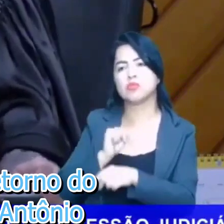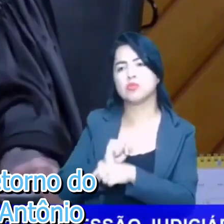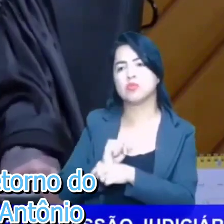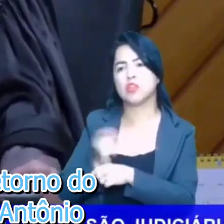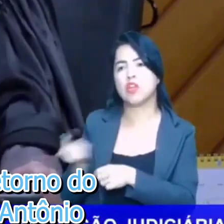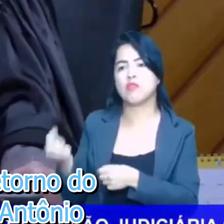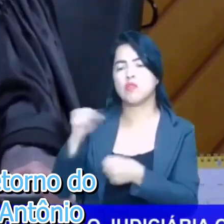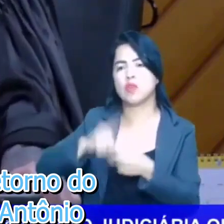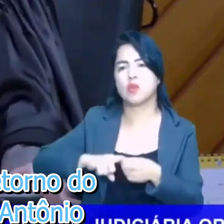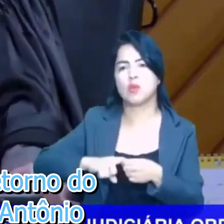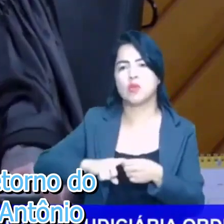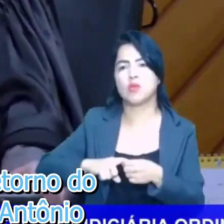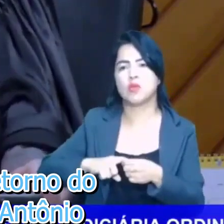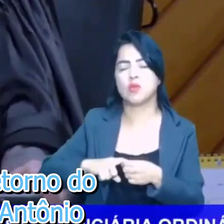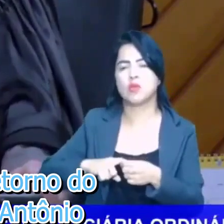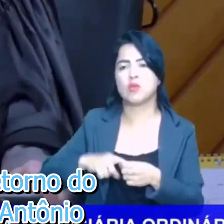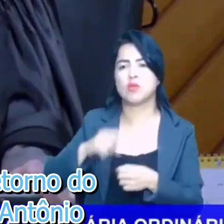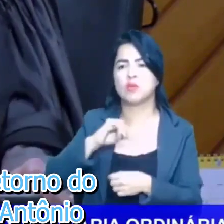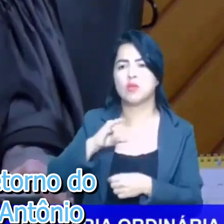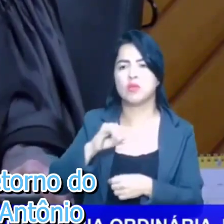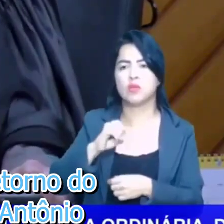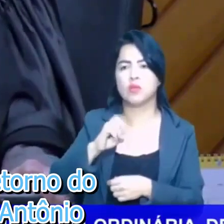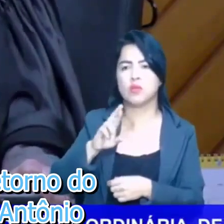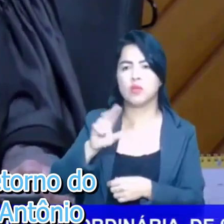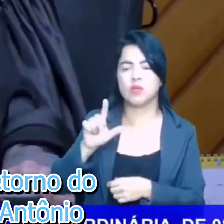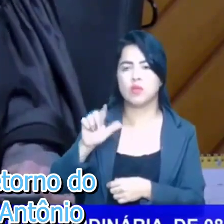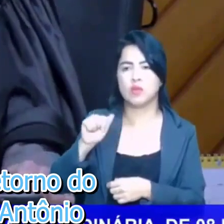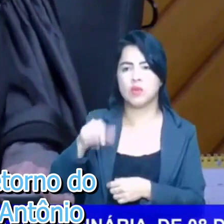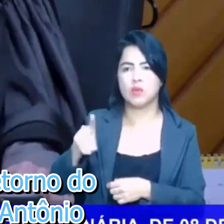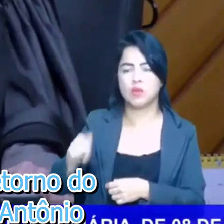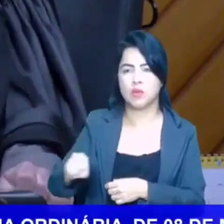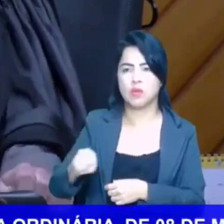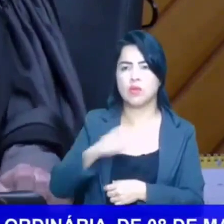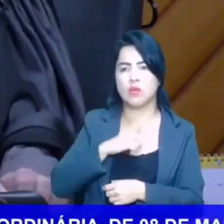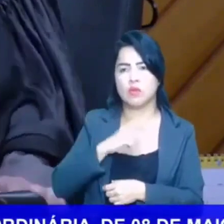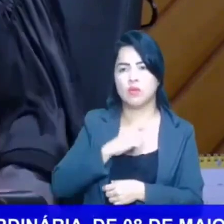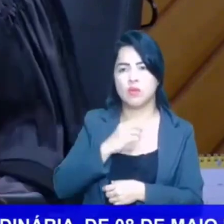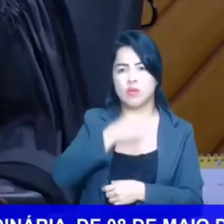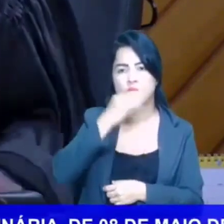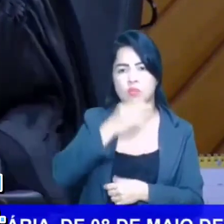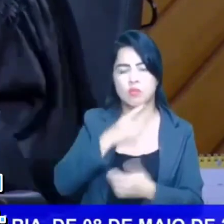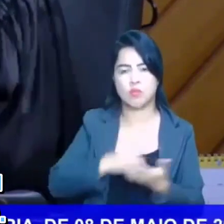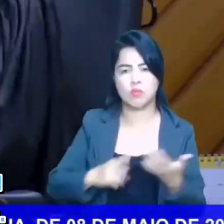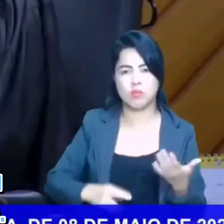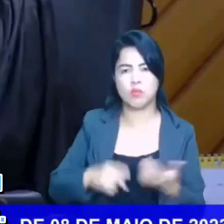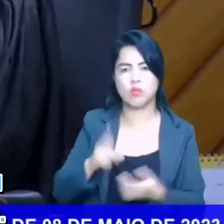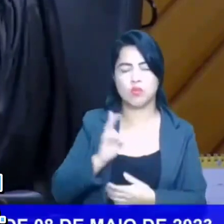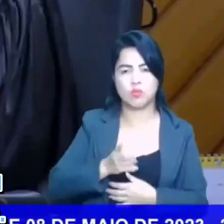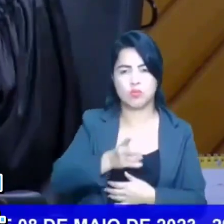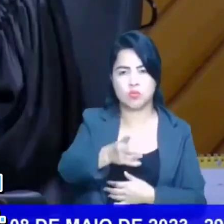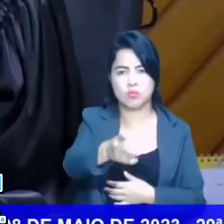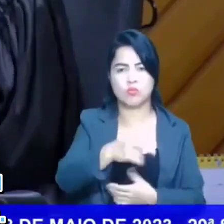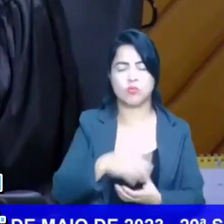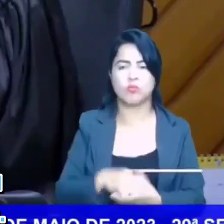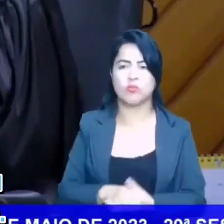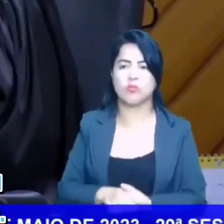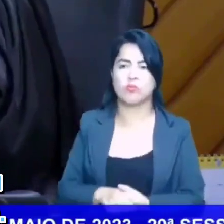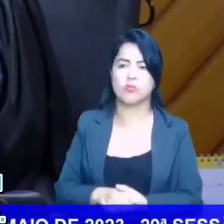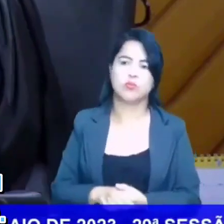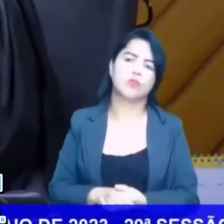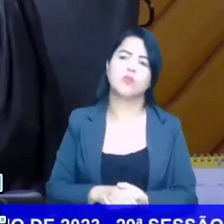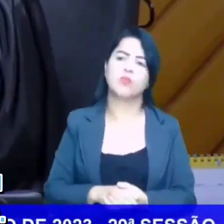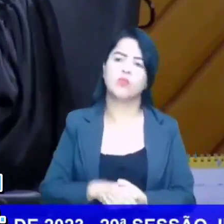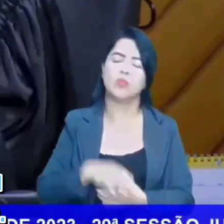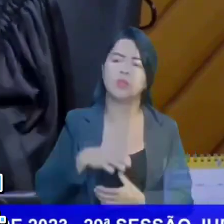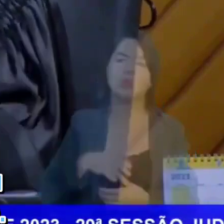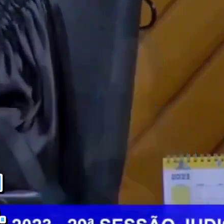do doutor Paulo, os juízes Orlando Vasconcelos e Carmo Antônio. Então, eu concedo, em continuação de julgamento, eu concedo a palavra ao ilustre